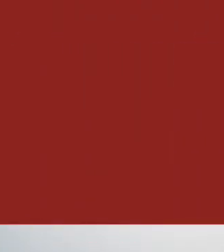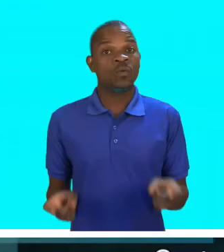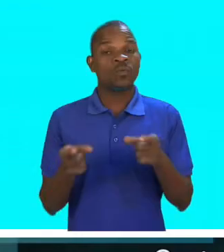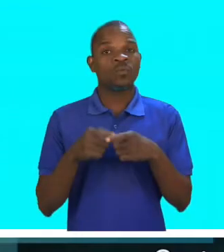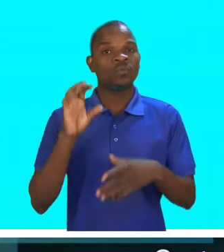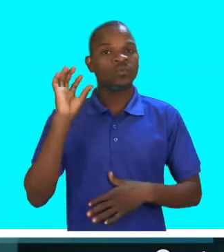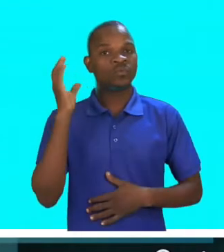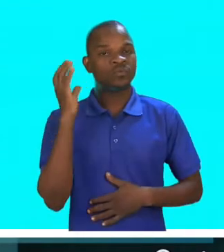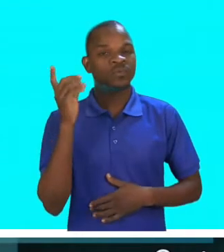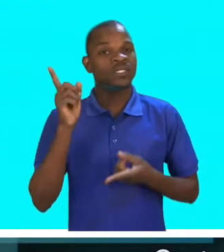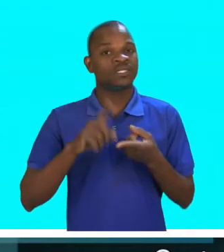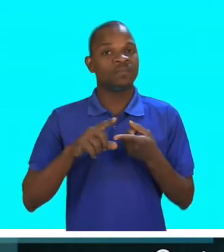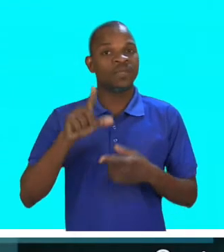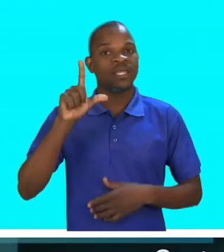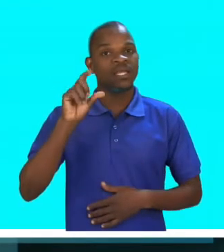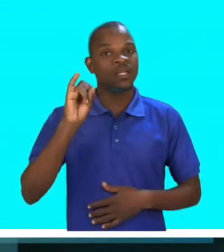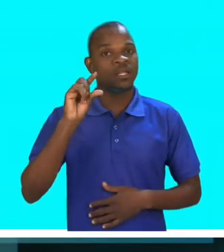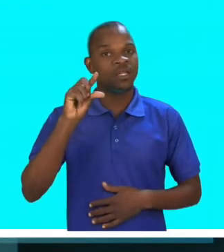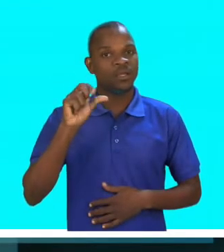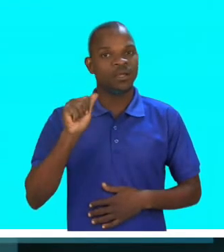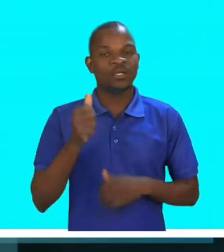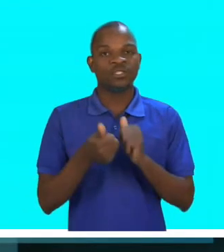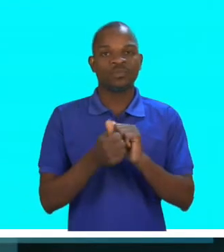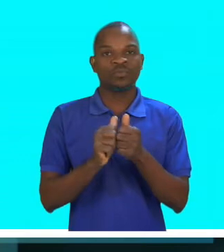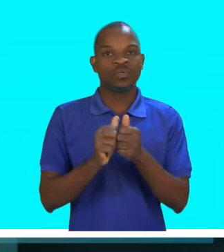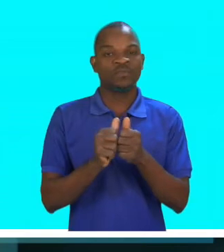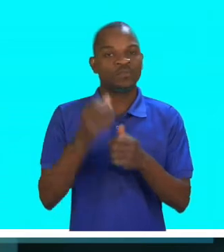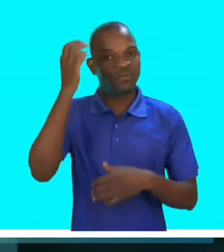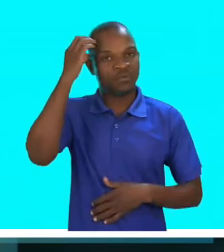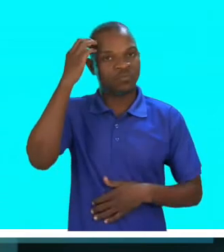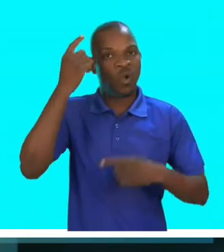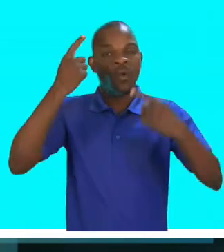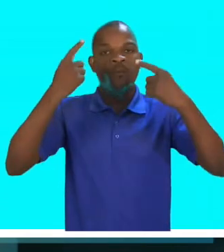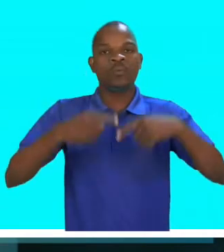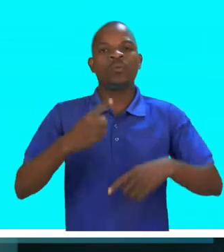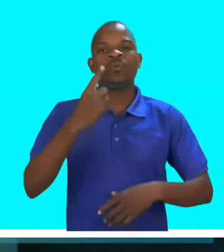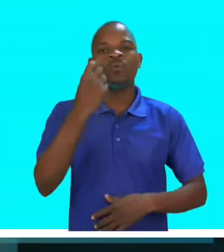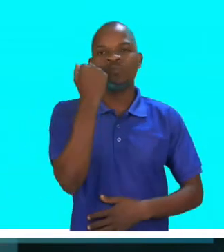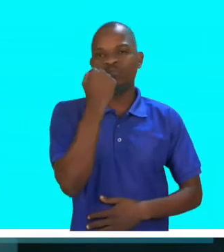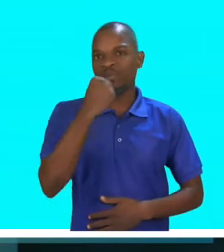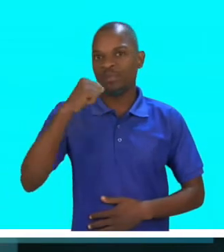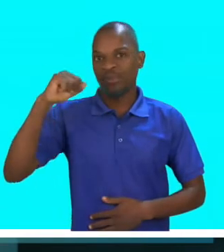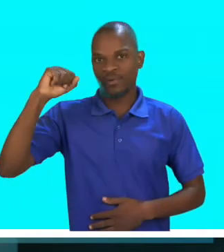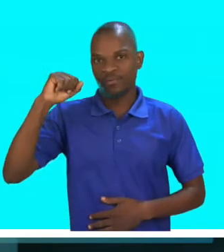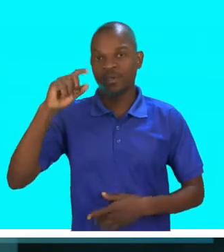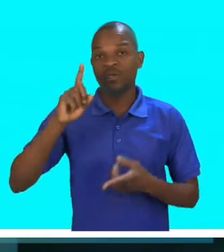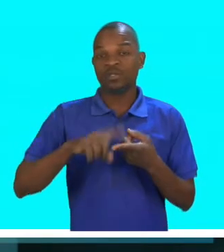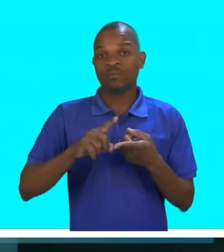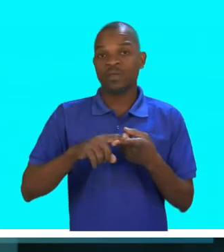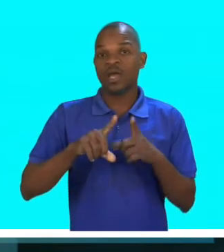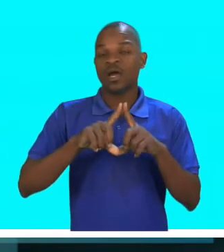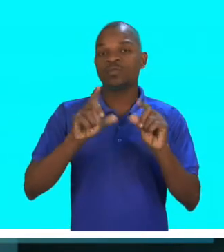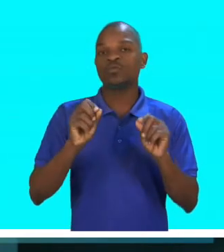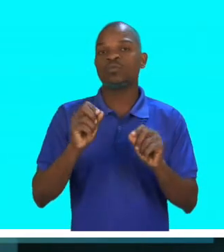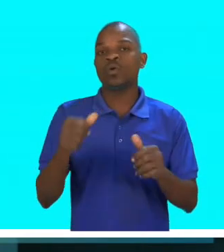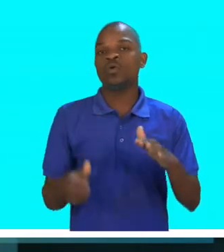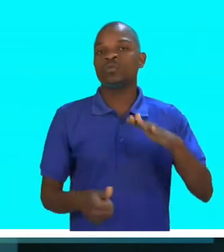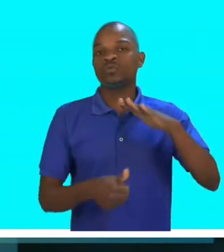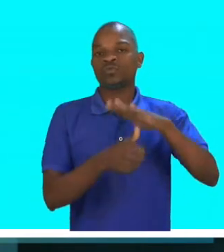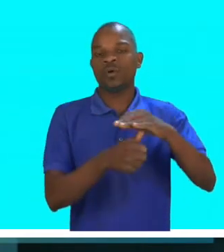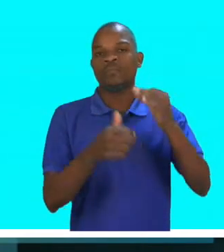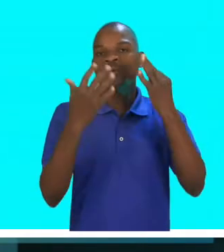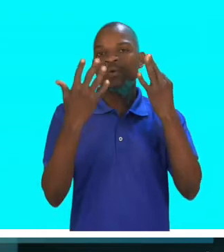A Costa do Sol e a Liga Desportiva de Maputo disputam o milhão de meticais do milionário torneio top